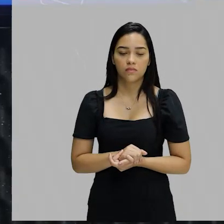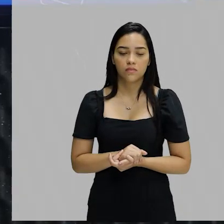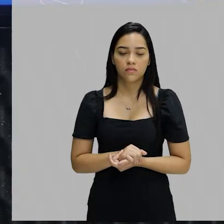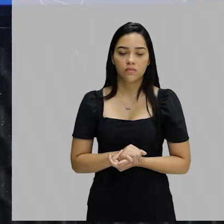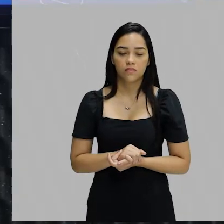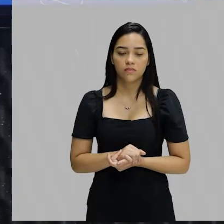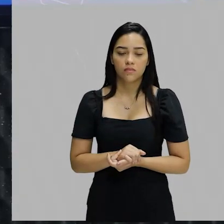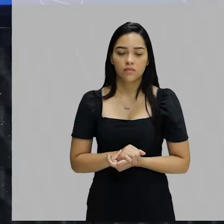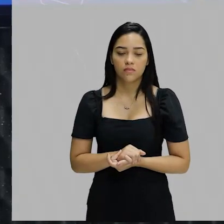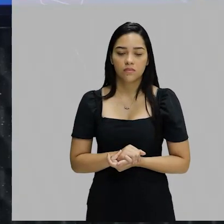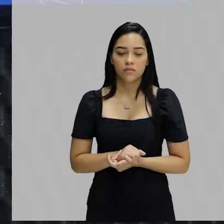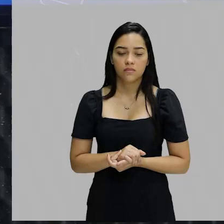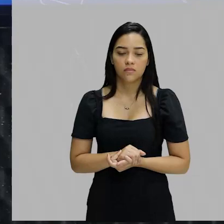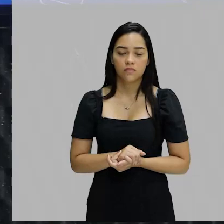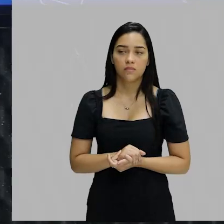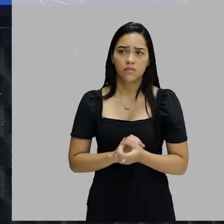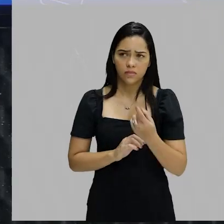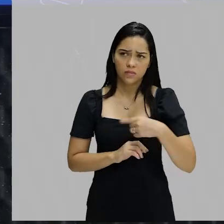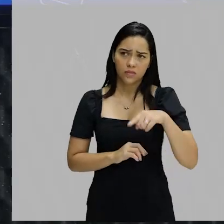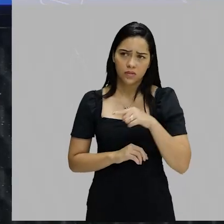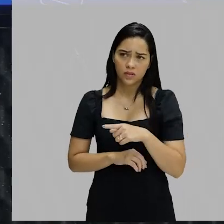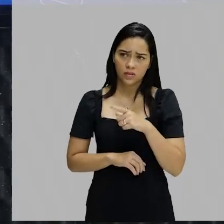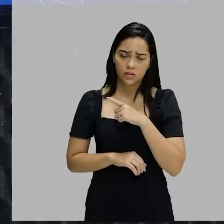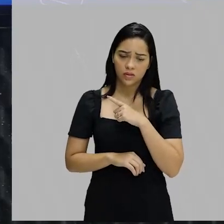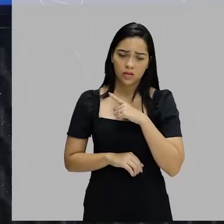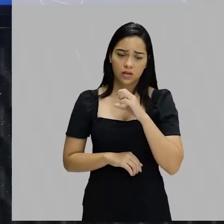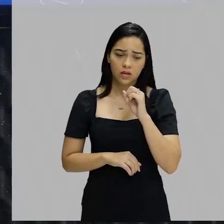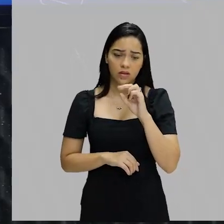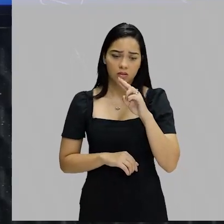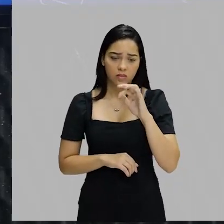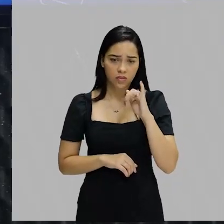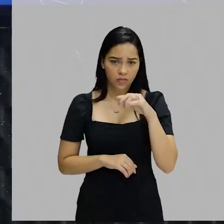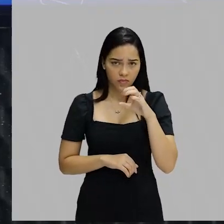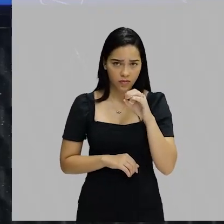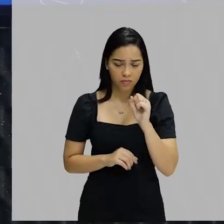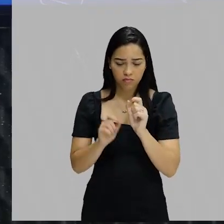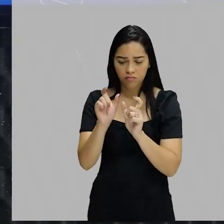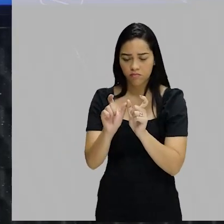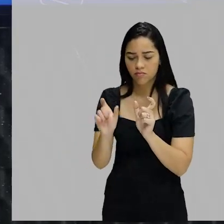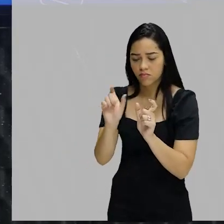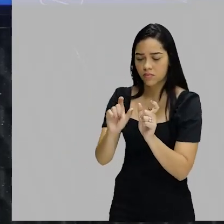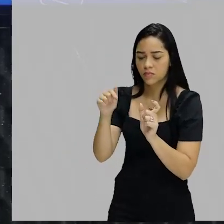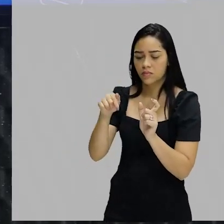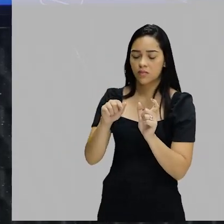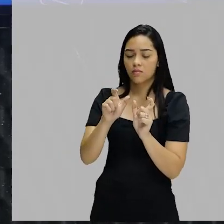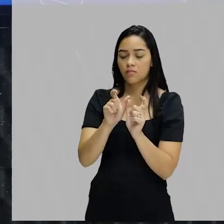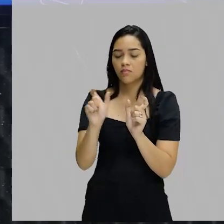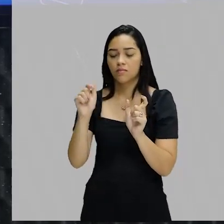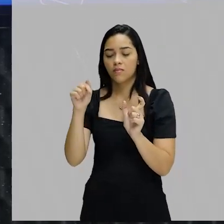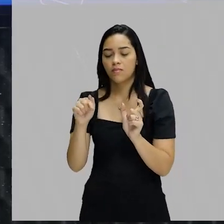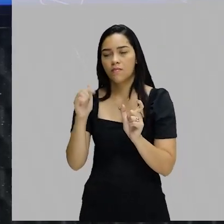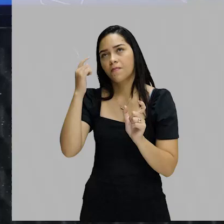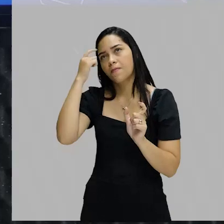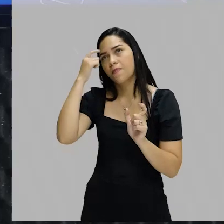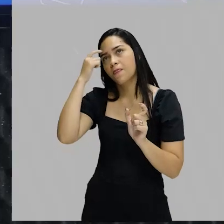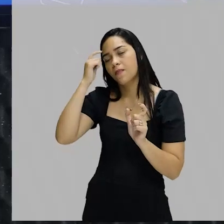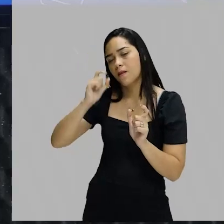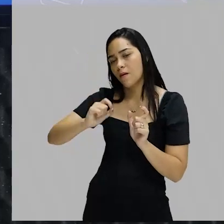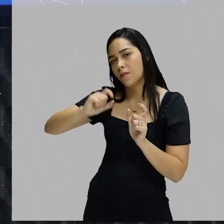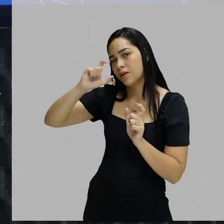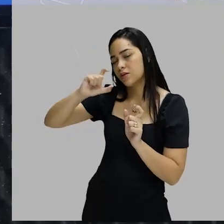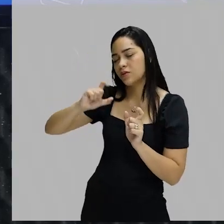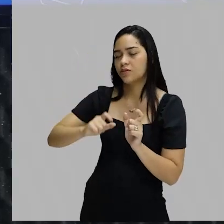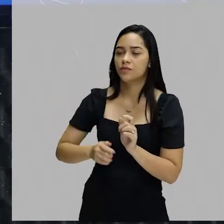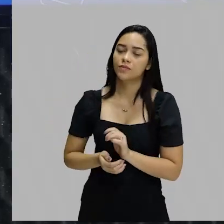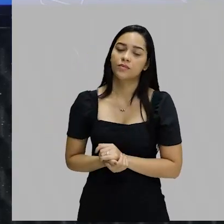copázio, vozeirão. Então, quando vocês olharem esses sufixos com essas terminações, vocês já sabem que dá uma ideia de